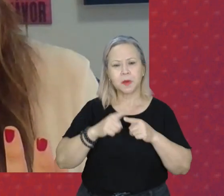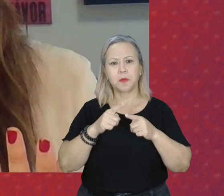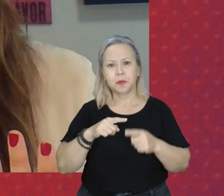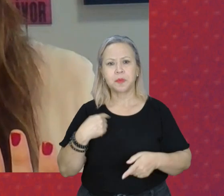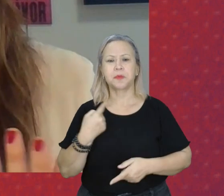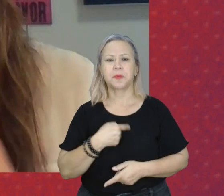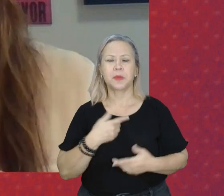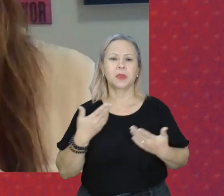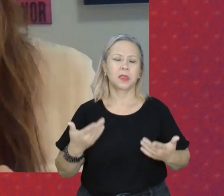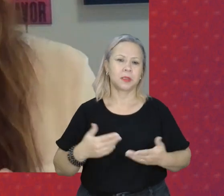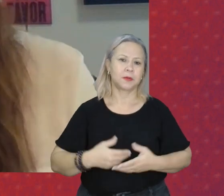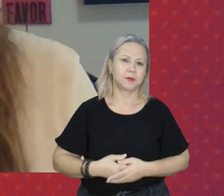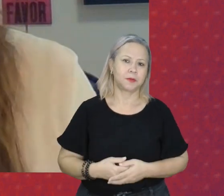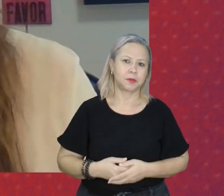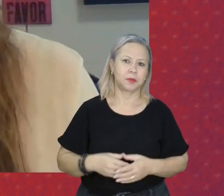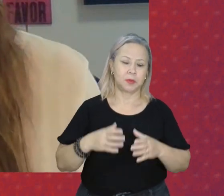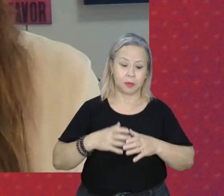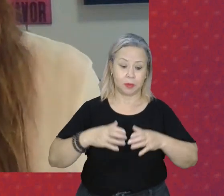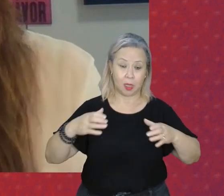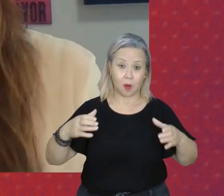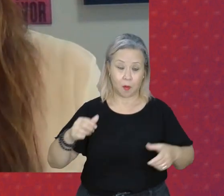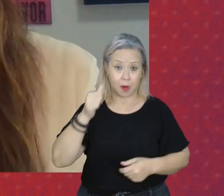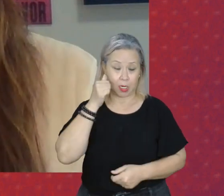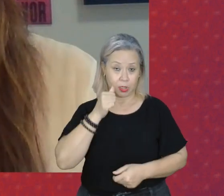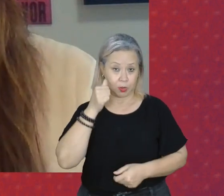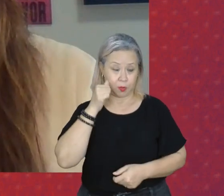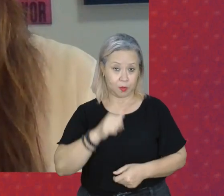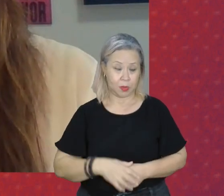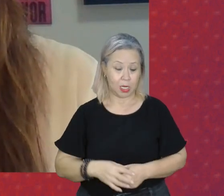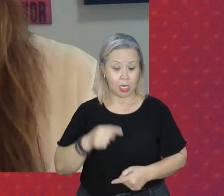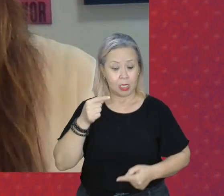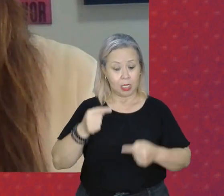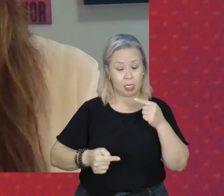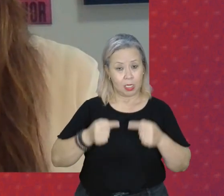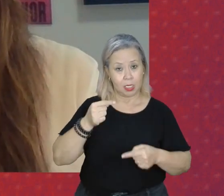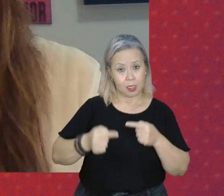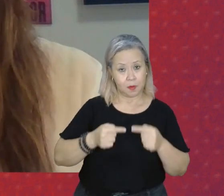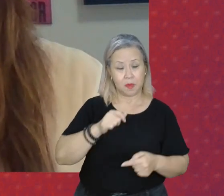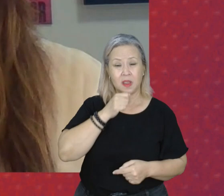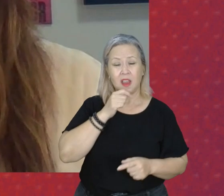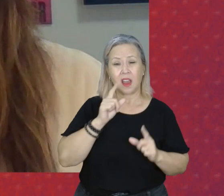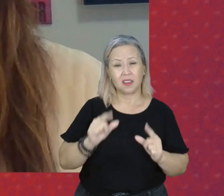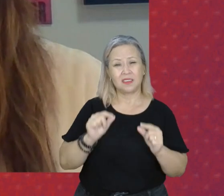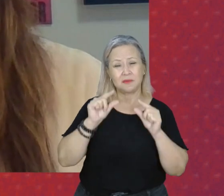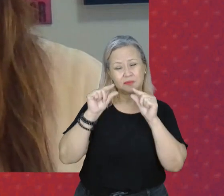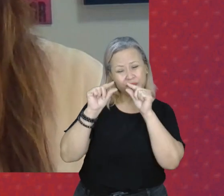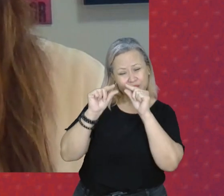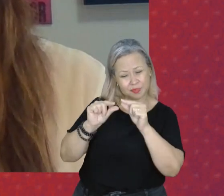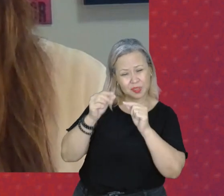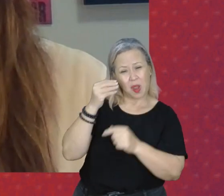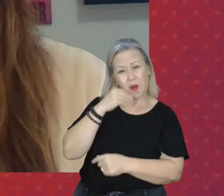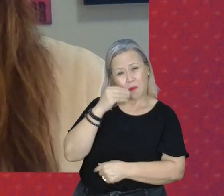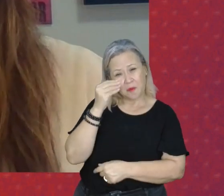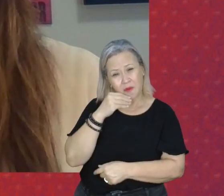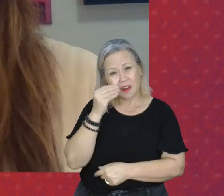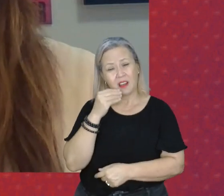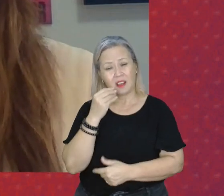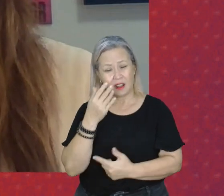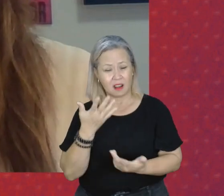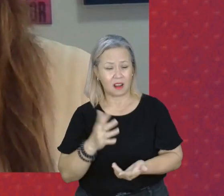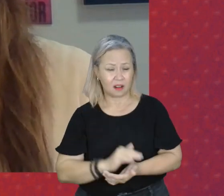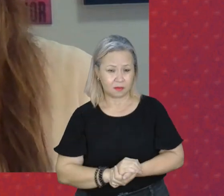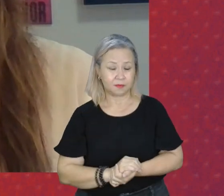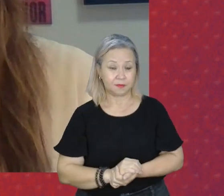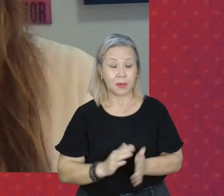nosso aumento de mulheres na política ainda é muito tímido, ainda é insuficiente, e